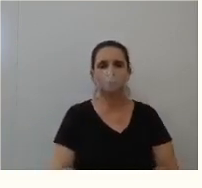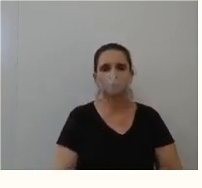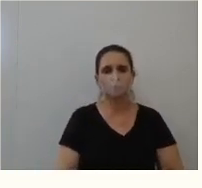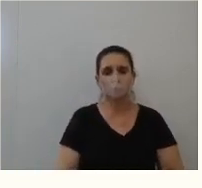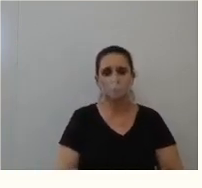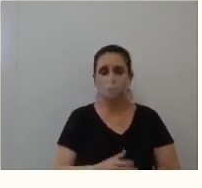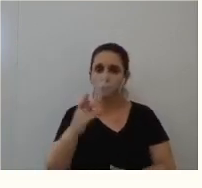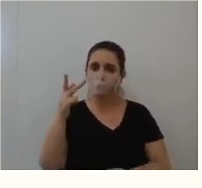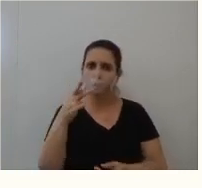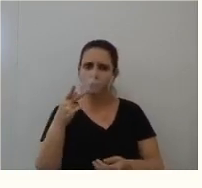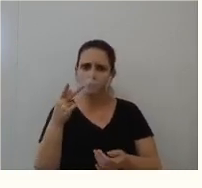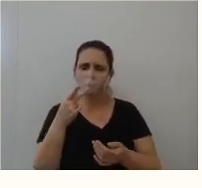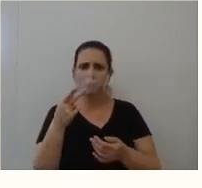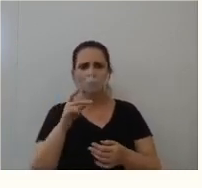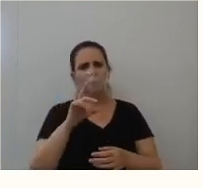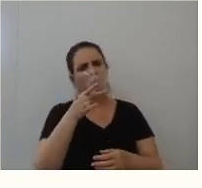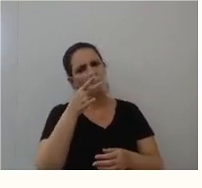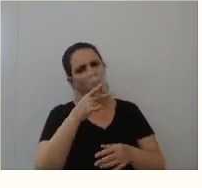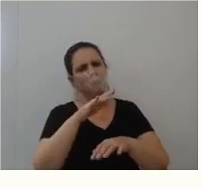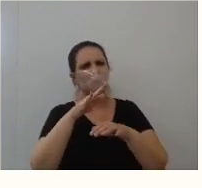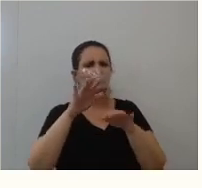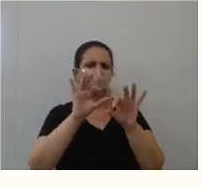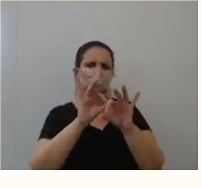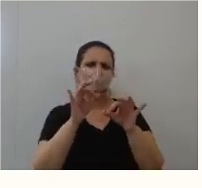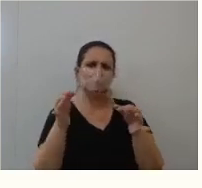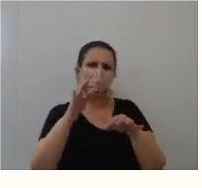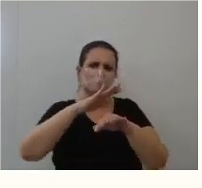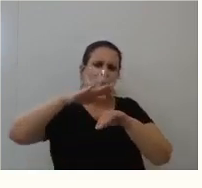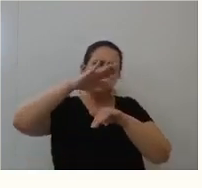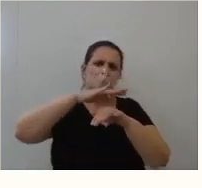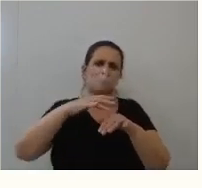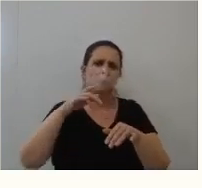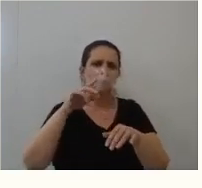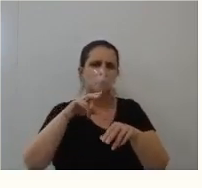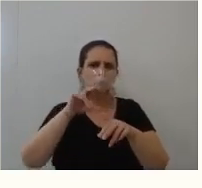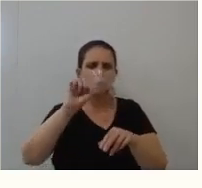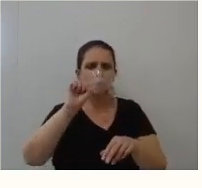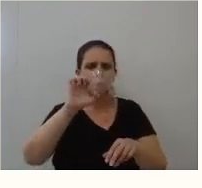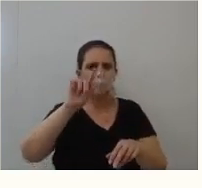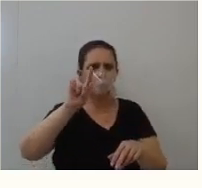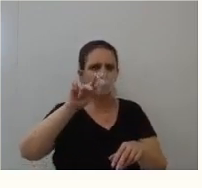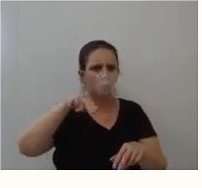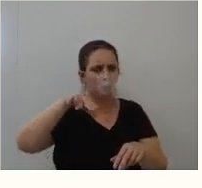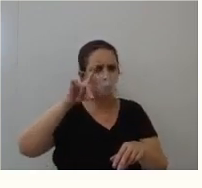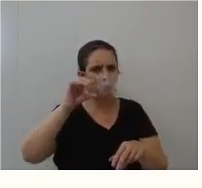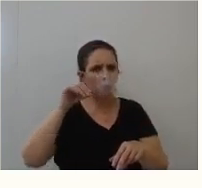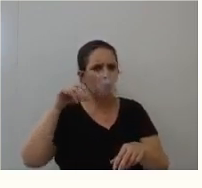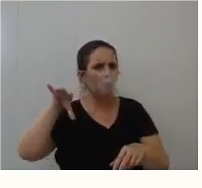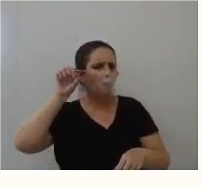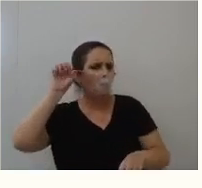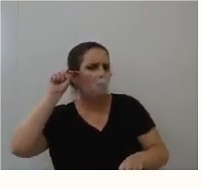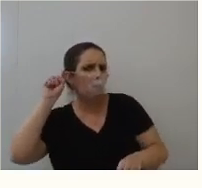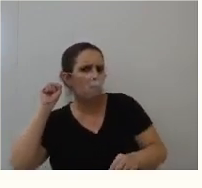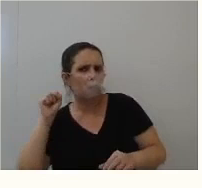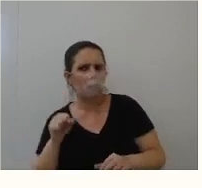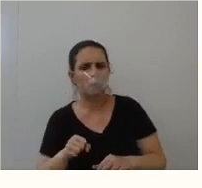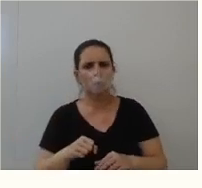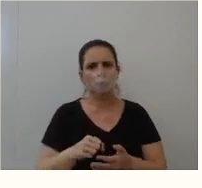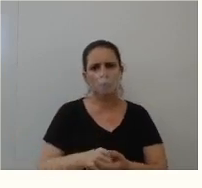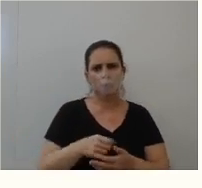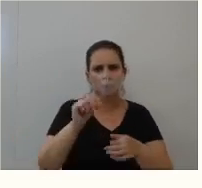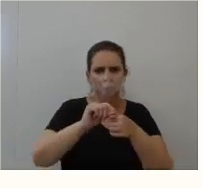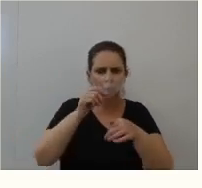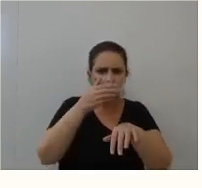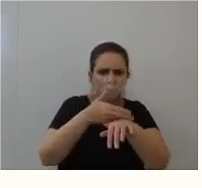Digo essas coisas por alto, segundo as ouvi narrar. Fizemos as tarefas